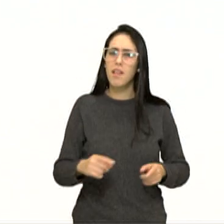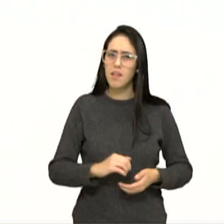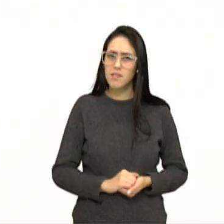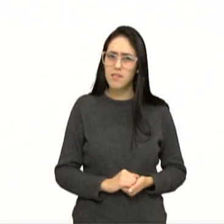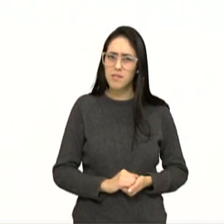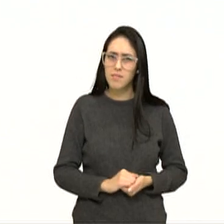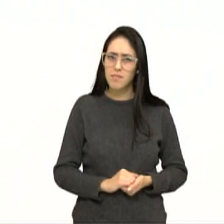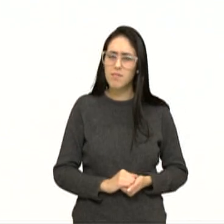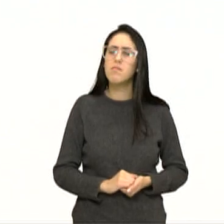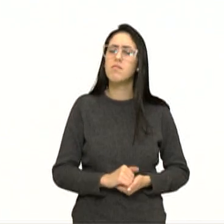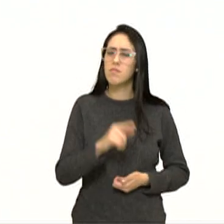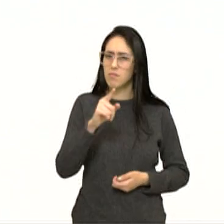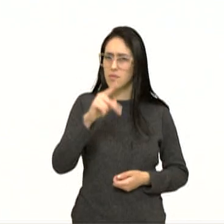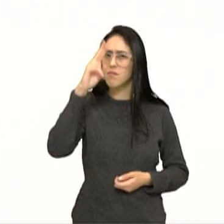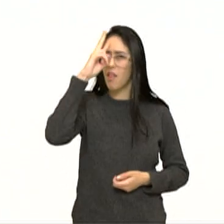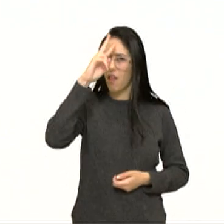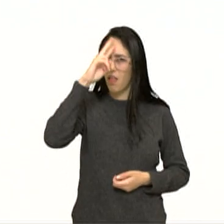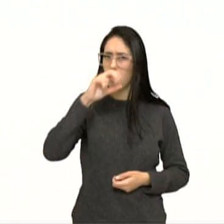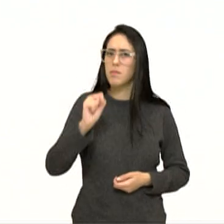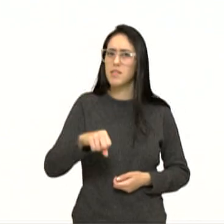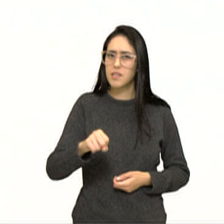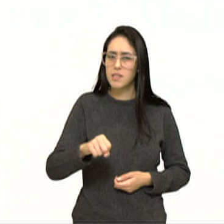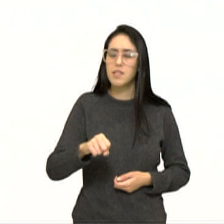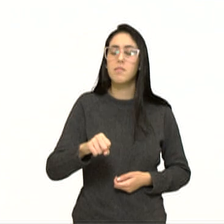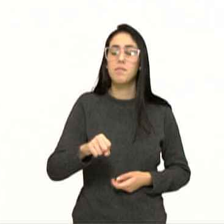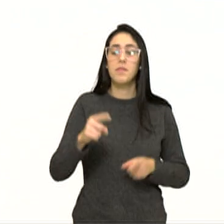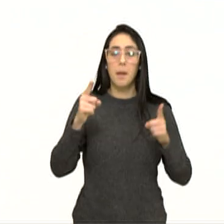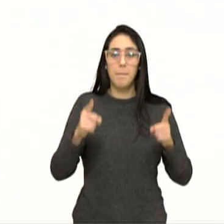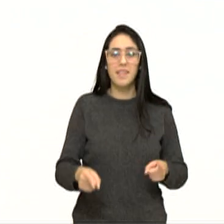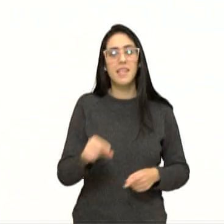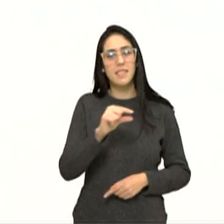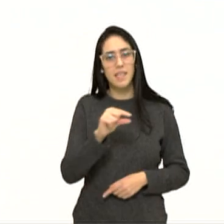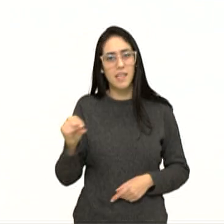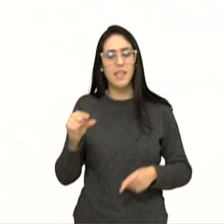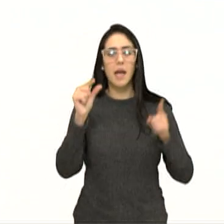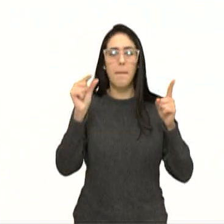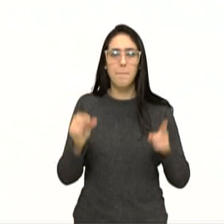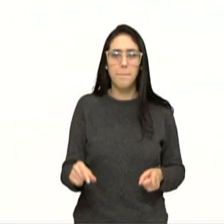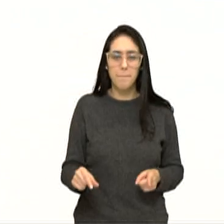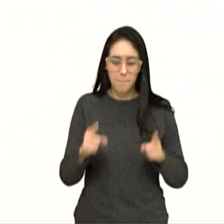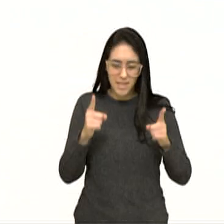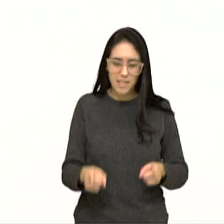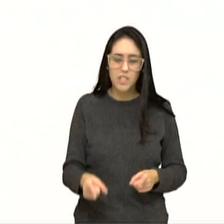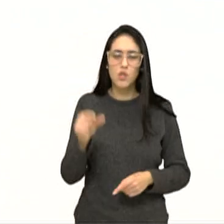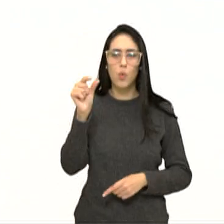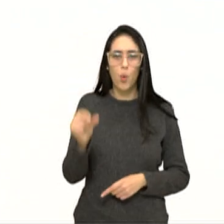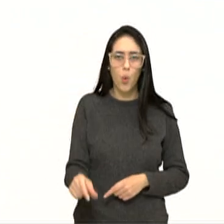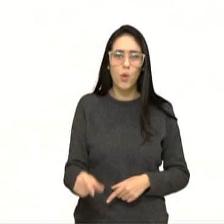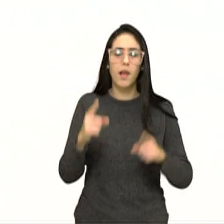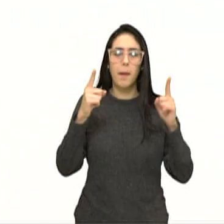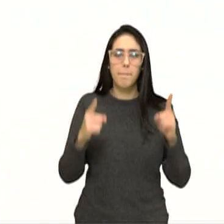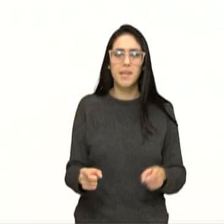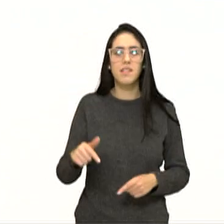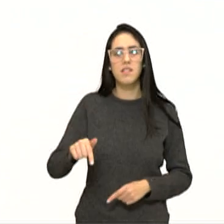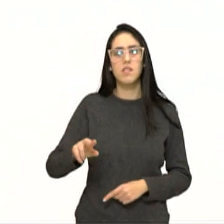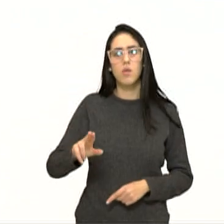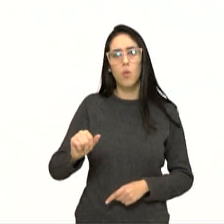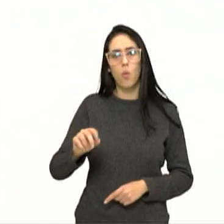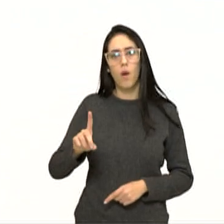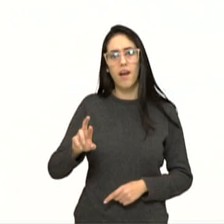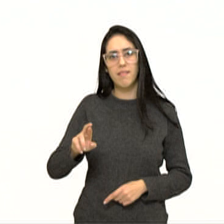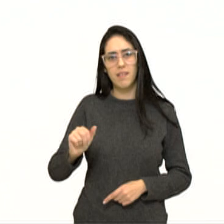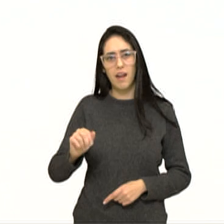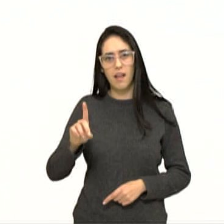Tenho certeza que sim, né? Então, matriz linha, matriz coluna, matriz quadrada, porque que ela é chamada de